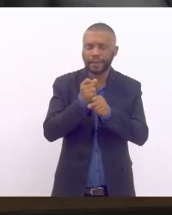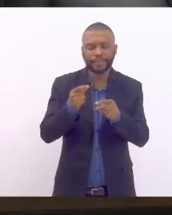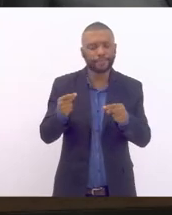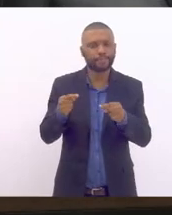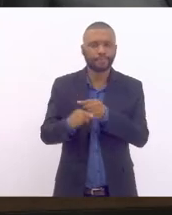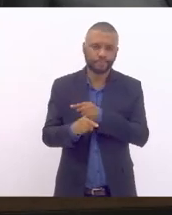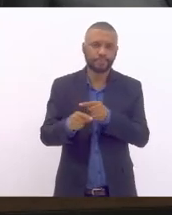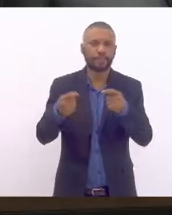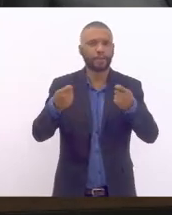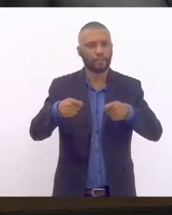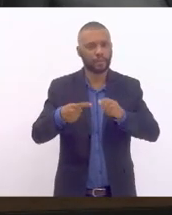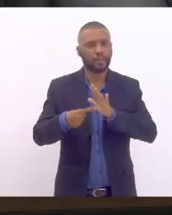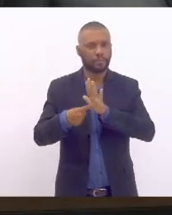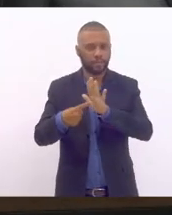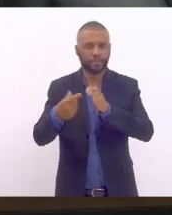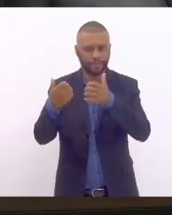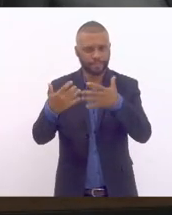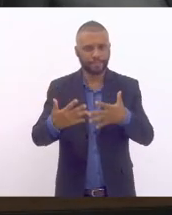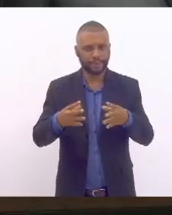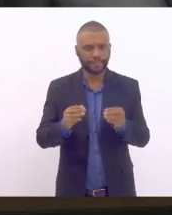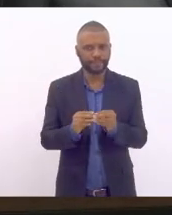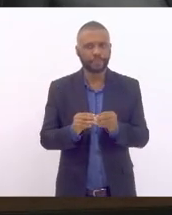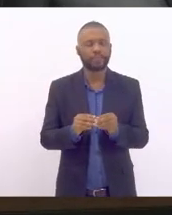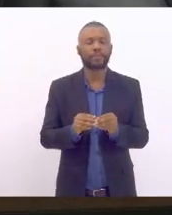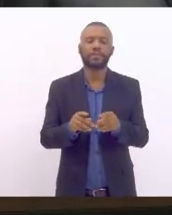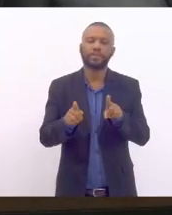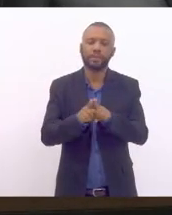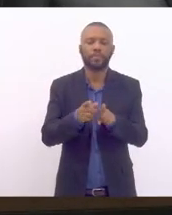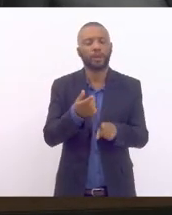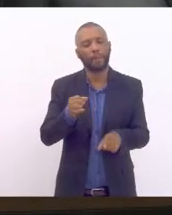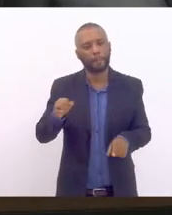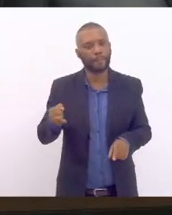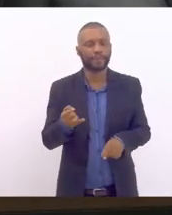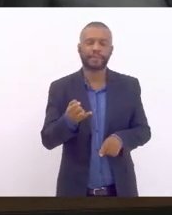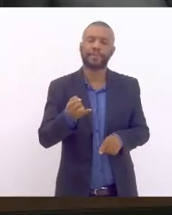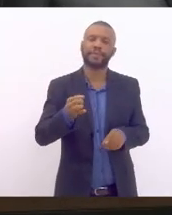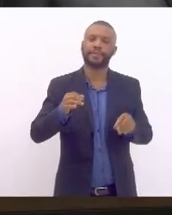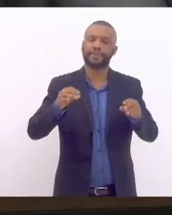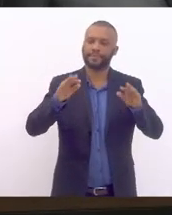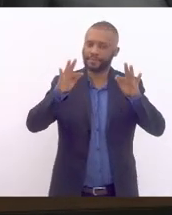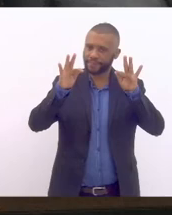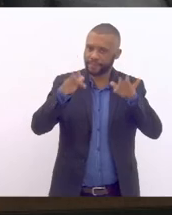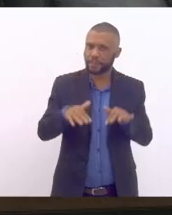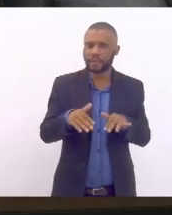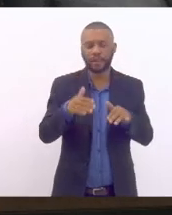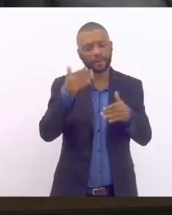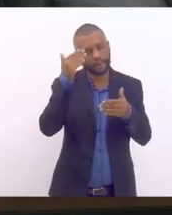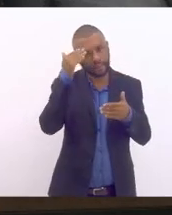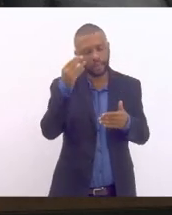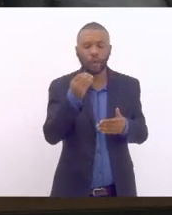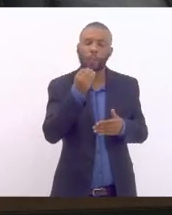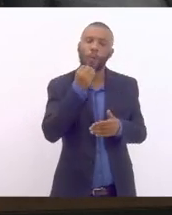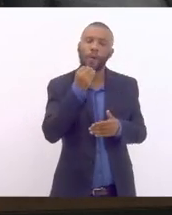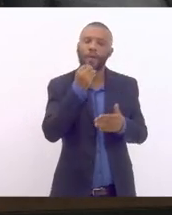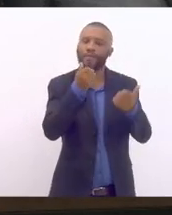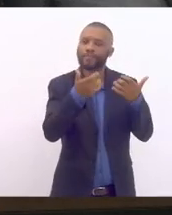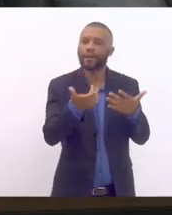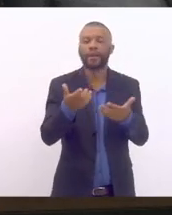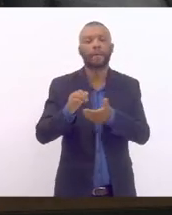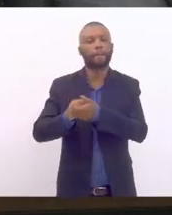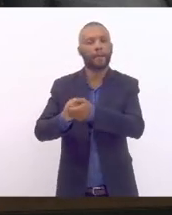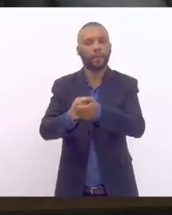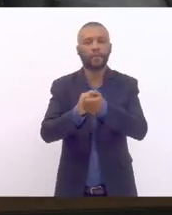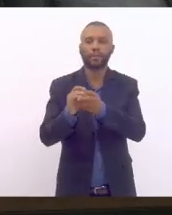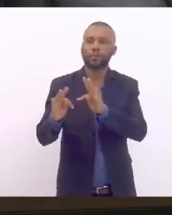é necessário falar e encaminhando para o final E agradecendo já a oportunidade da fala parabenizando